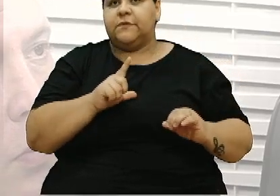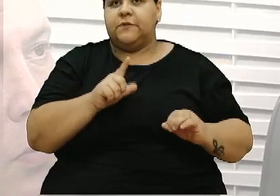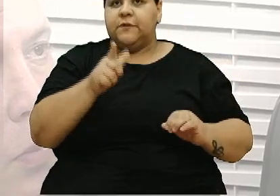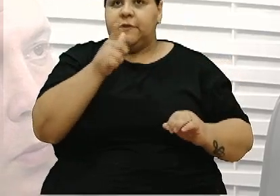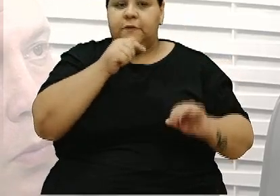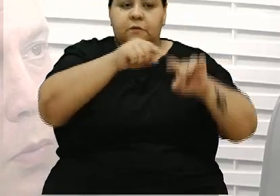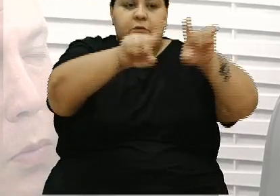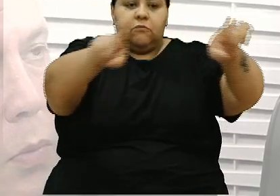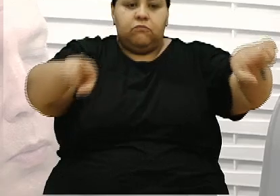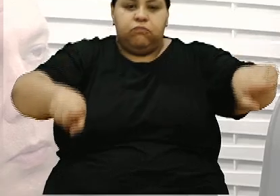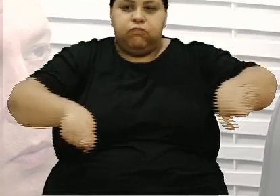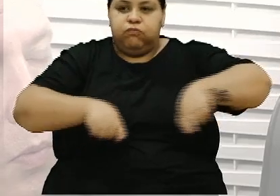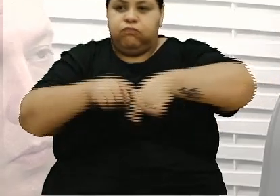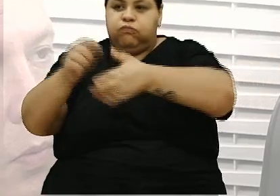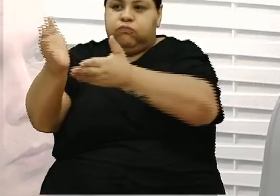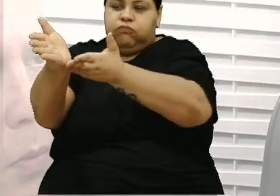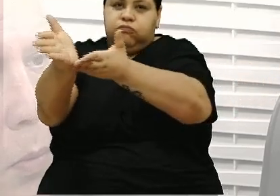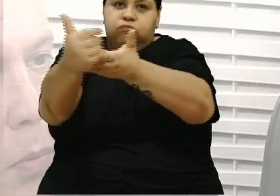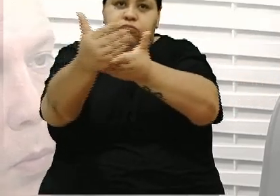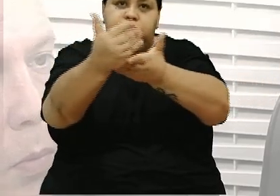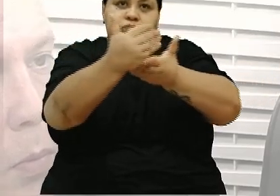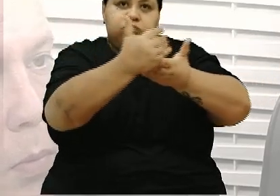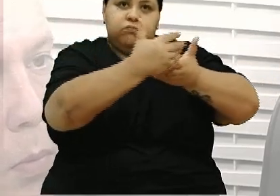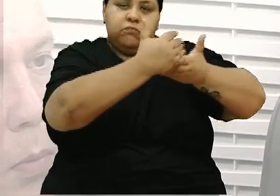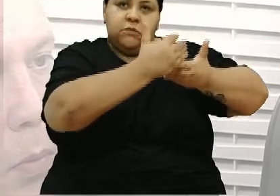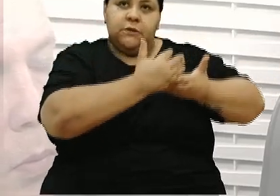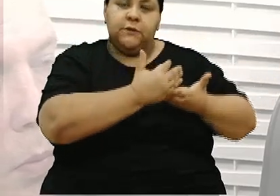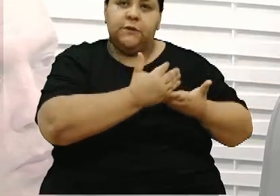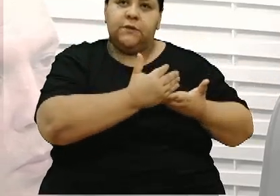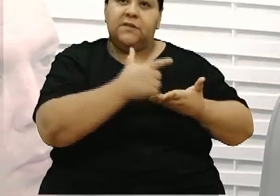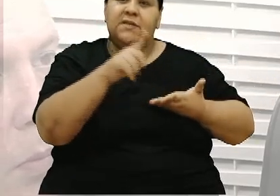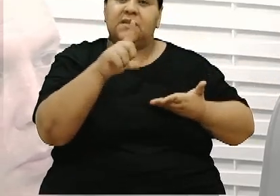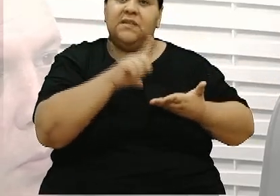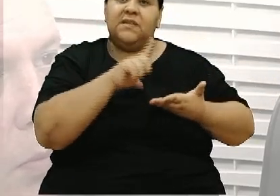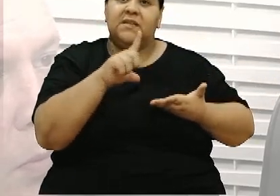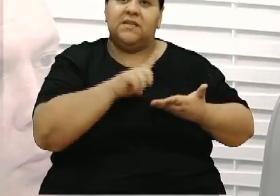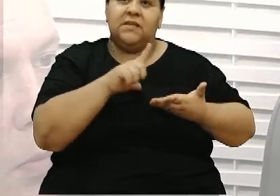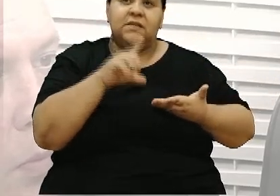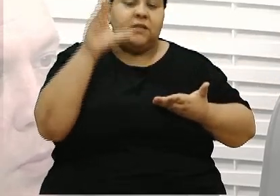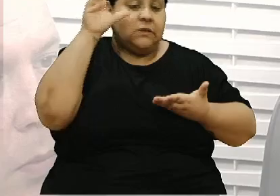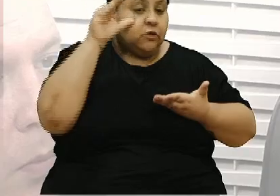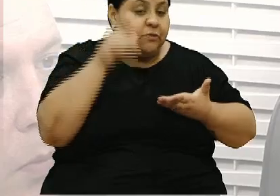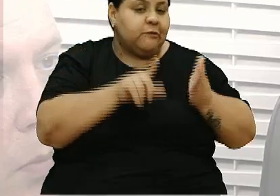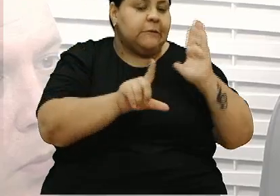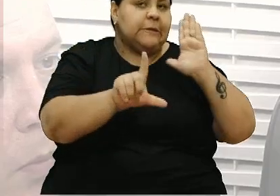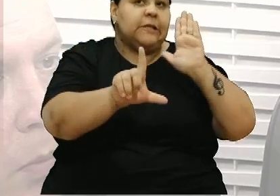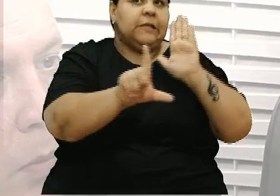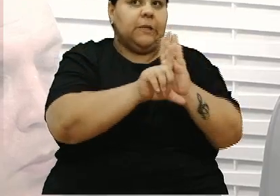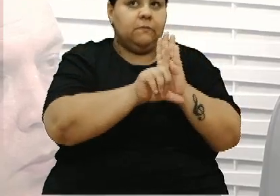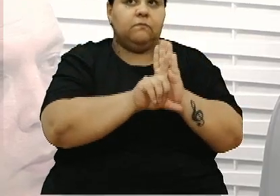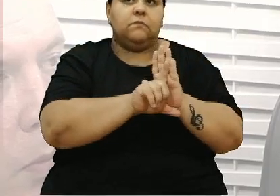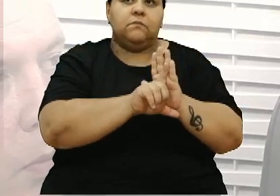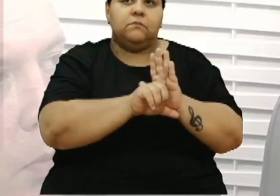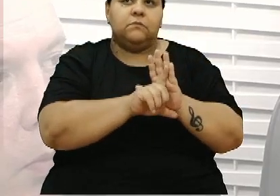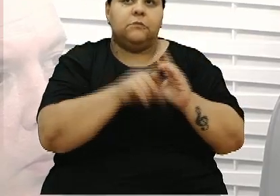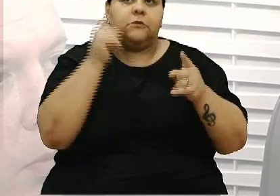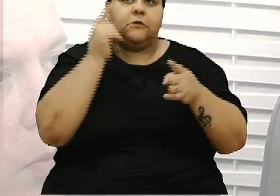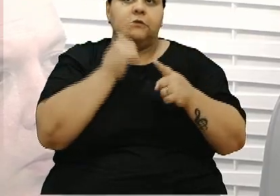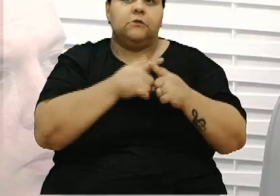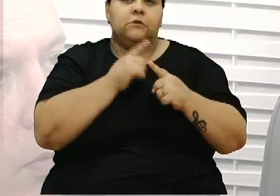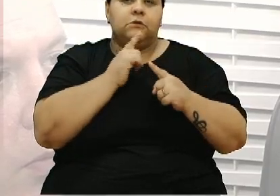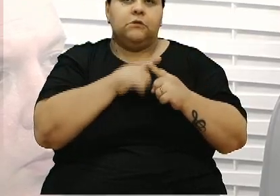de captação, aonde que tem que ser revista essa lei o quanto antes,